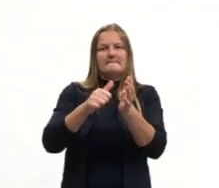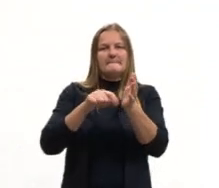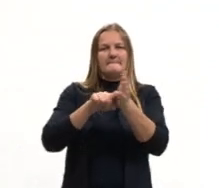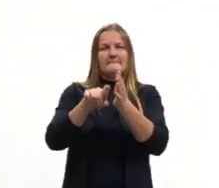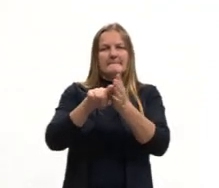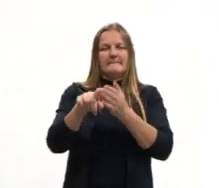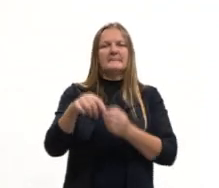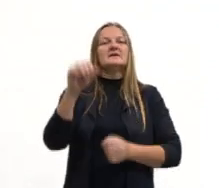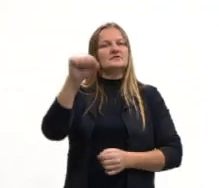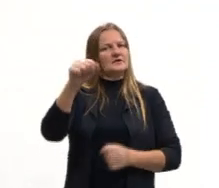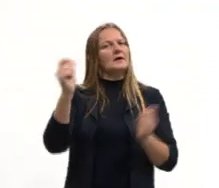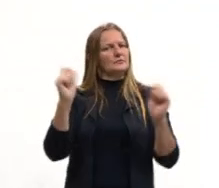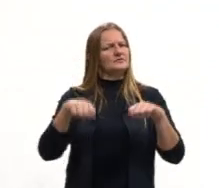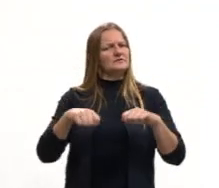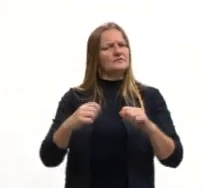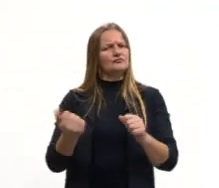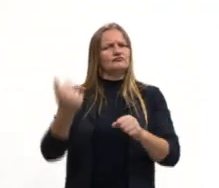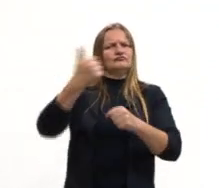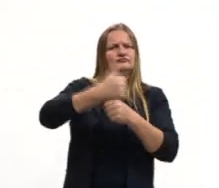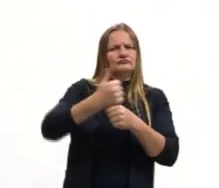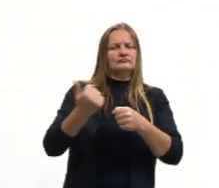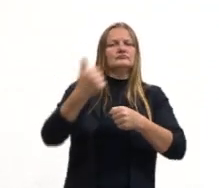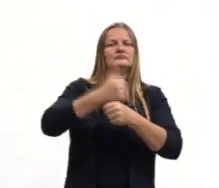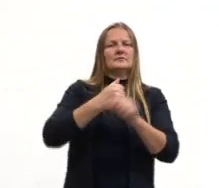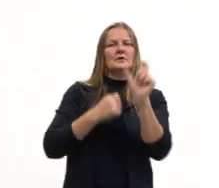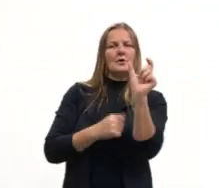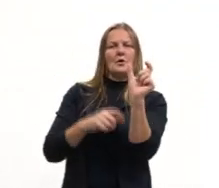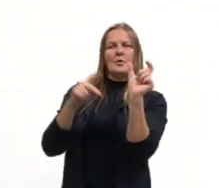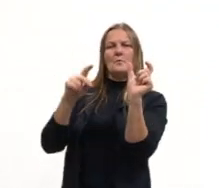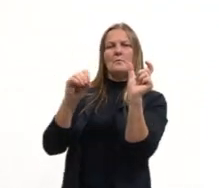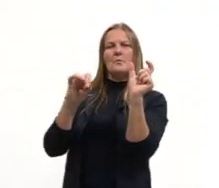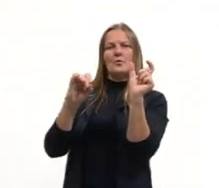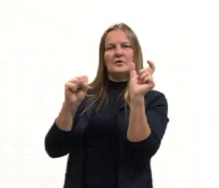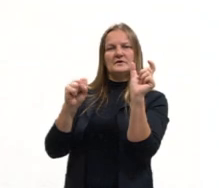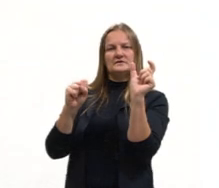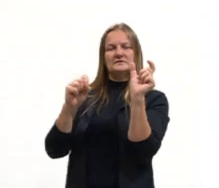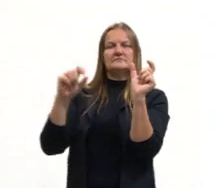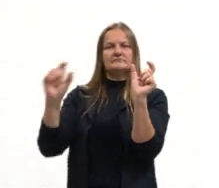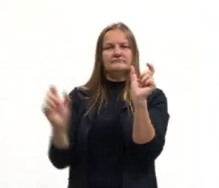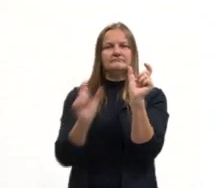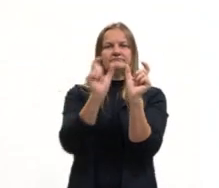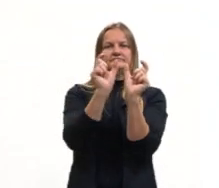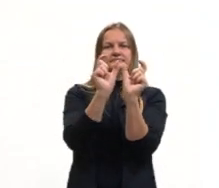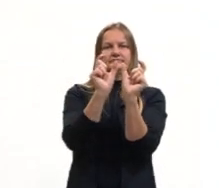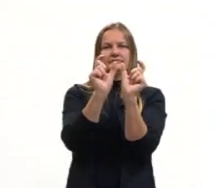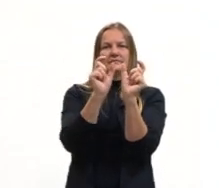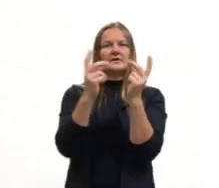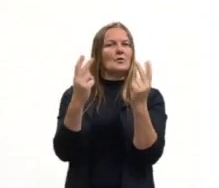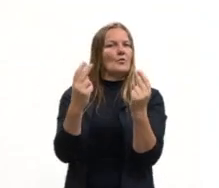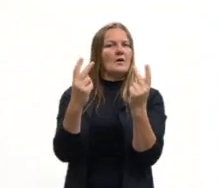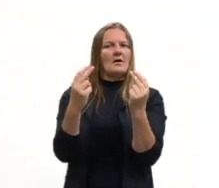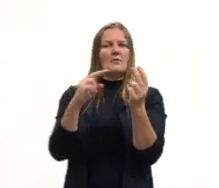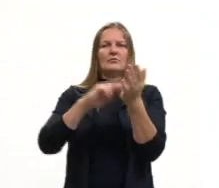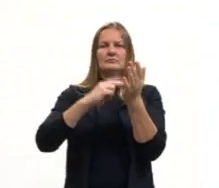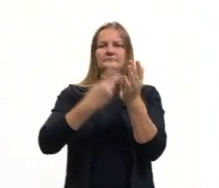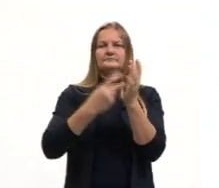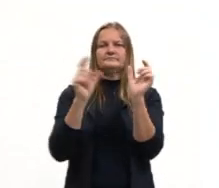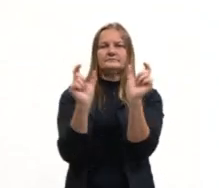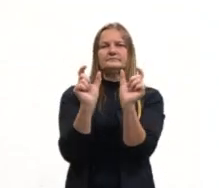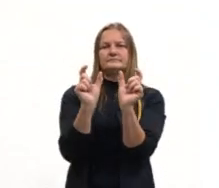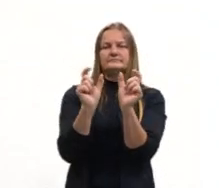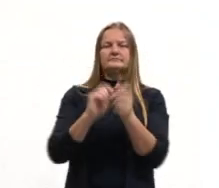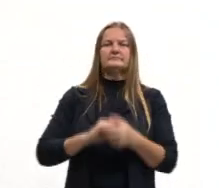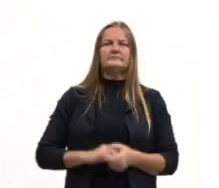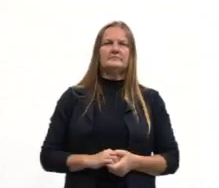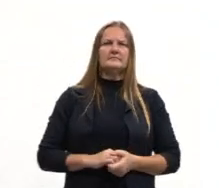sim poderia ser substituída a palavra pois sem alterar o significado significado primeiro